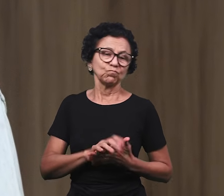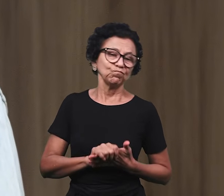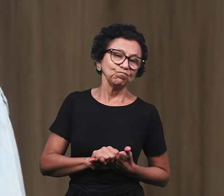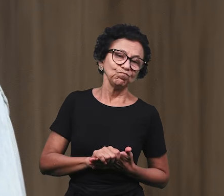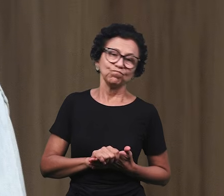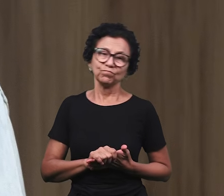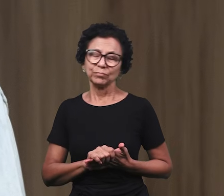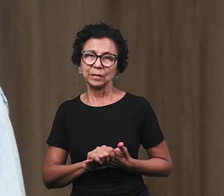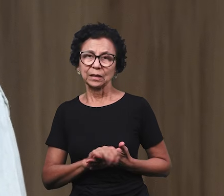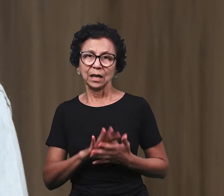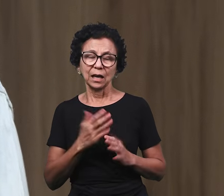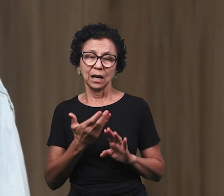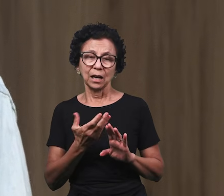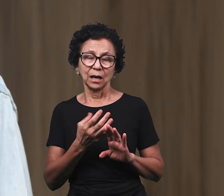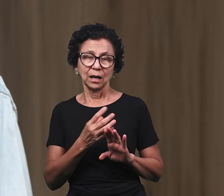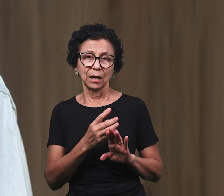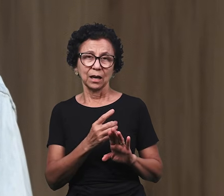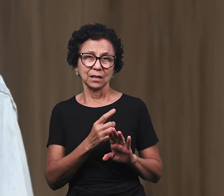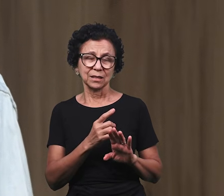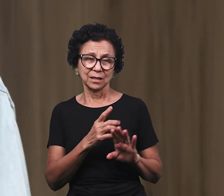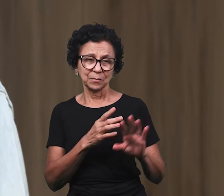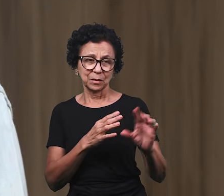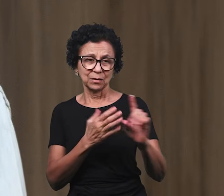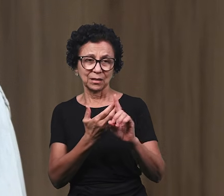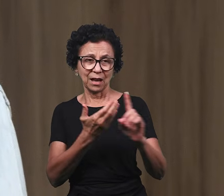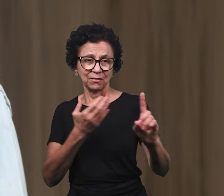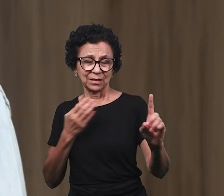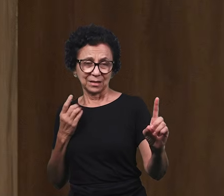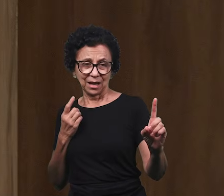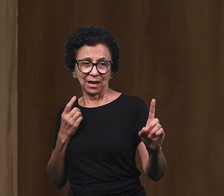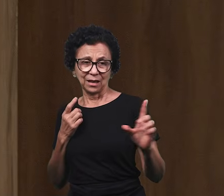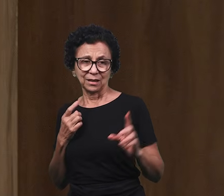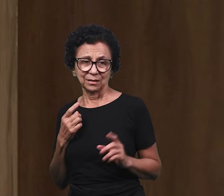comportamentos que elas têm influenciem a nossa fé?